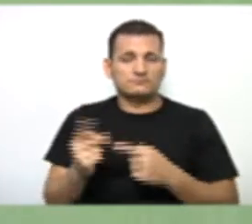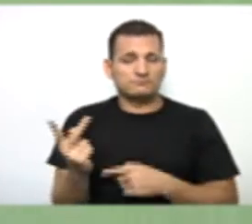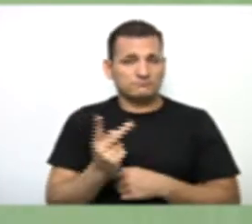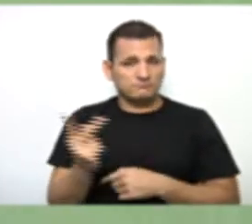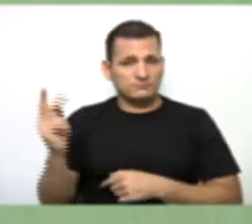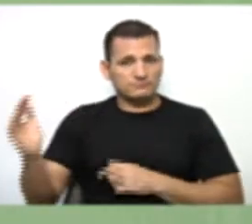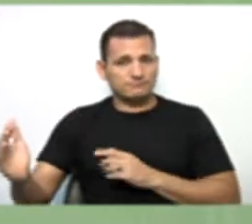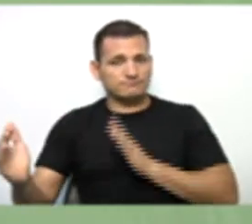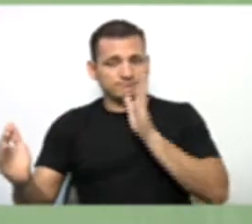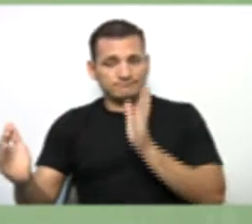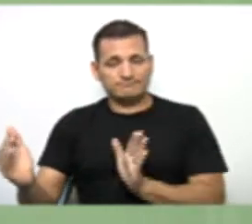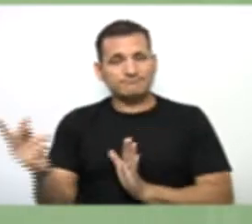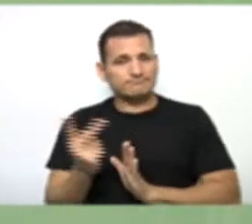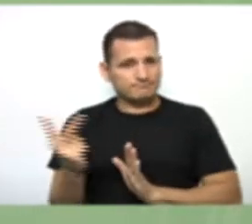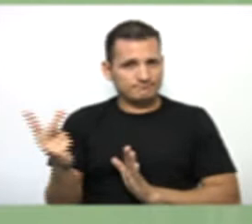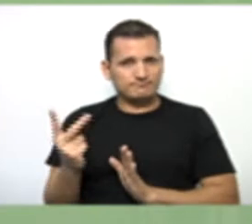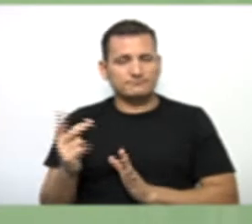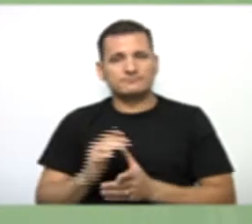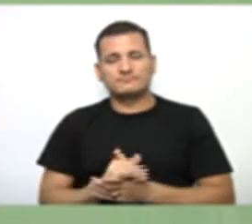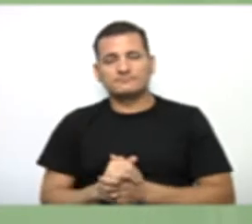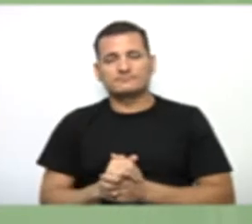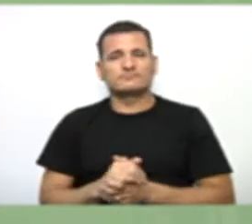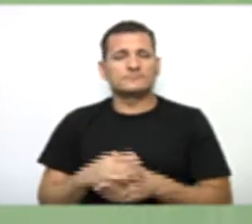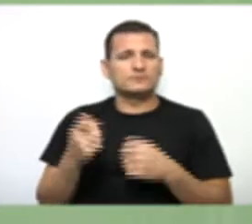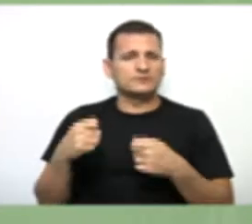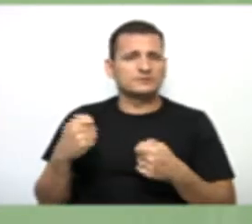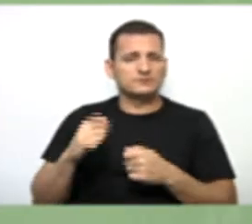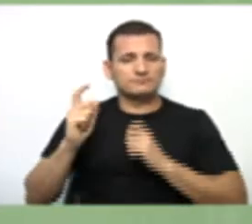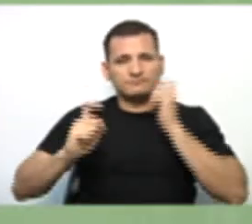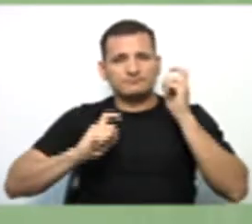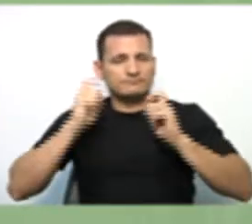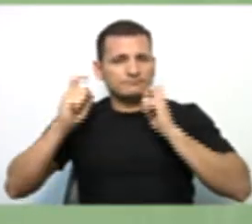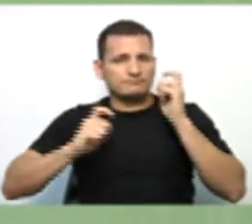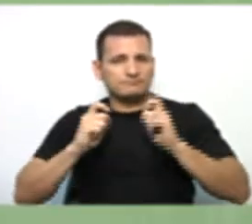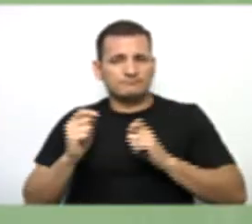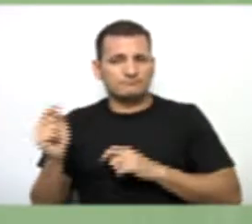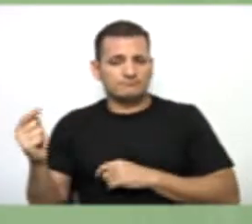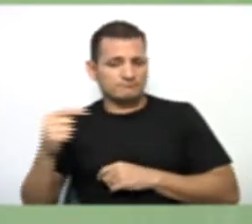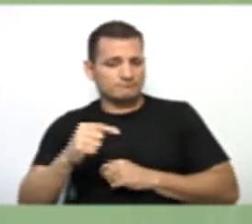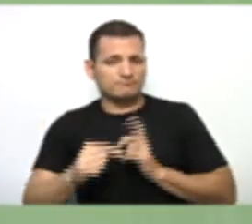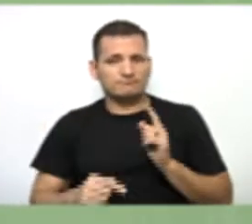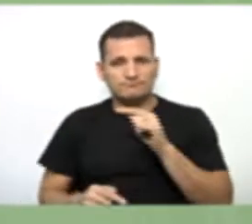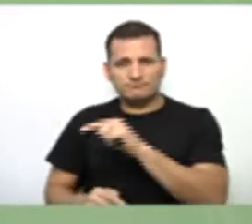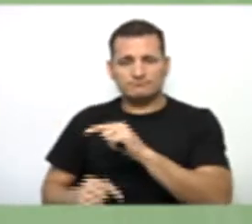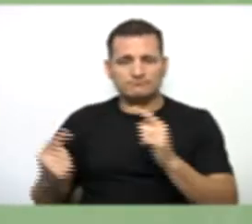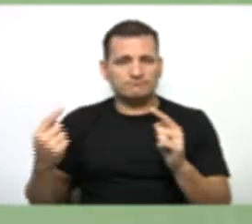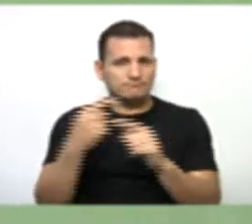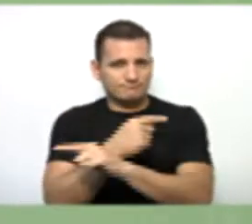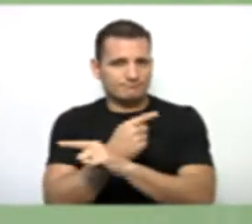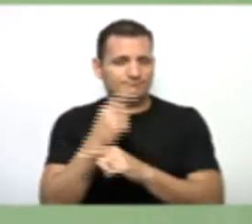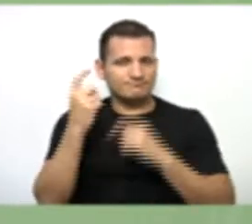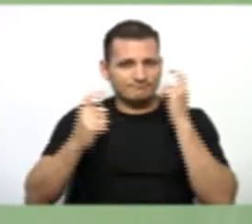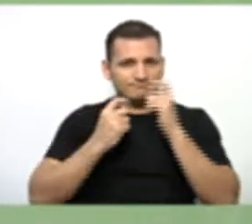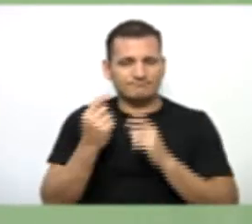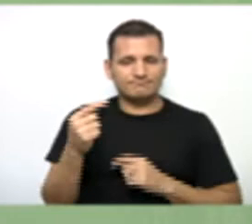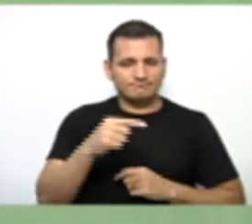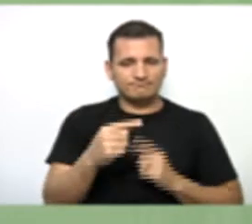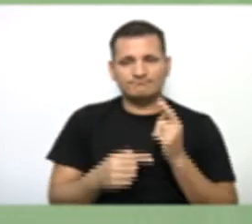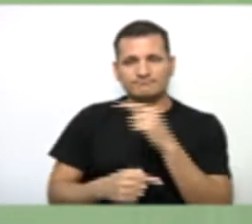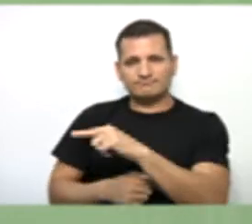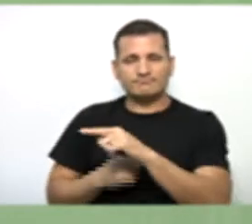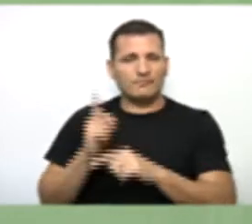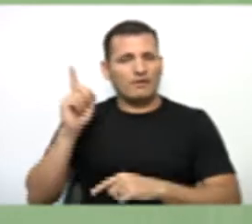partes precisam se preocupar uma com a outra. Essa é a